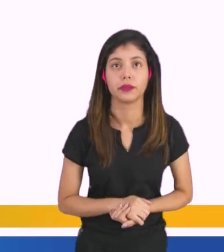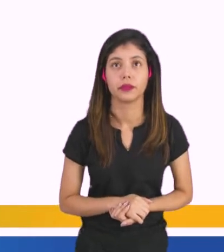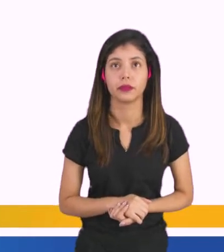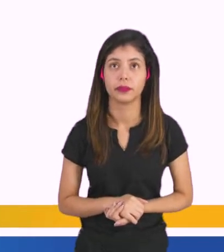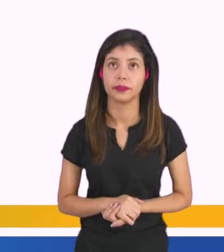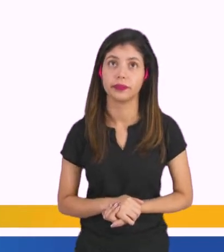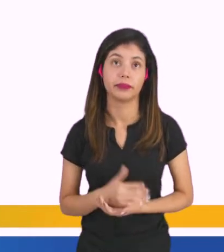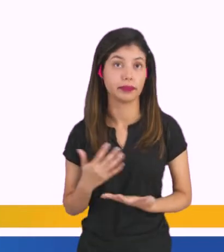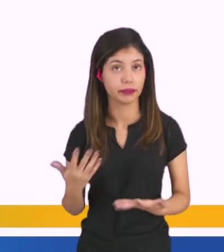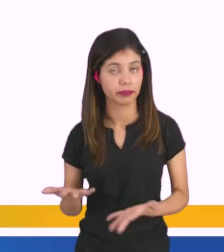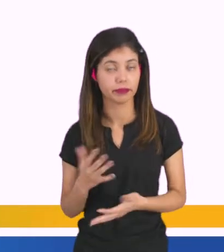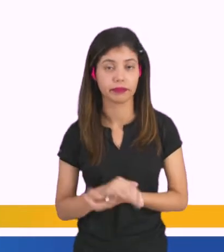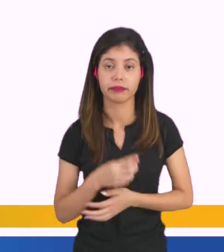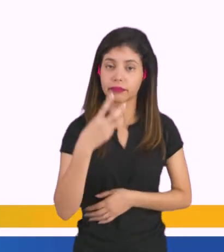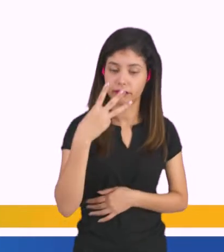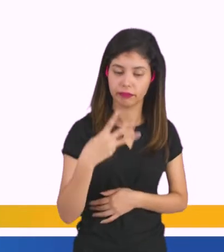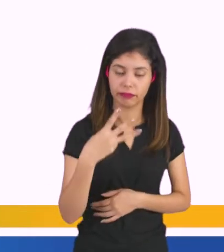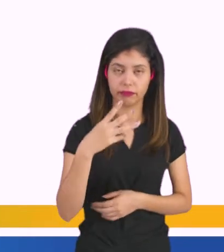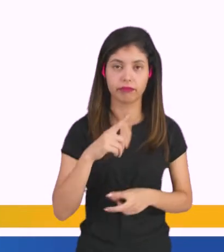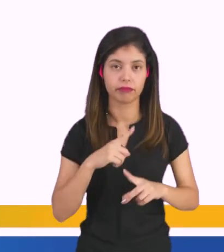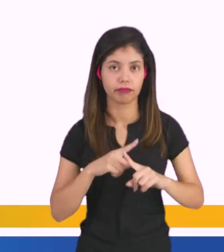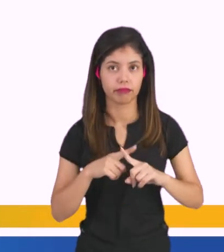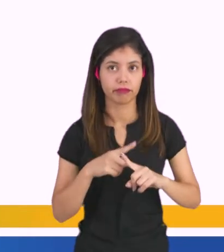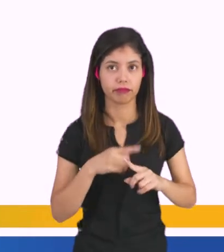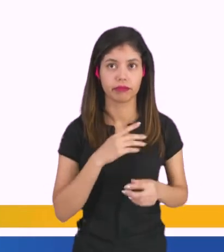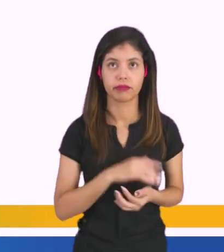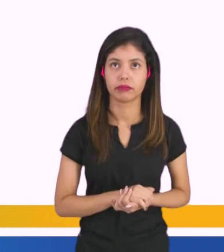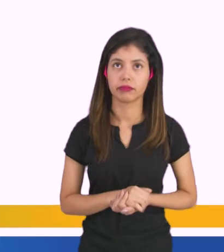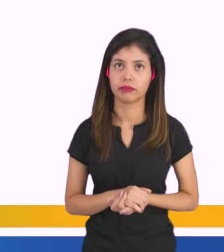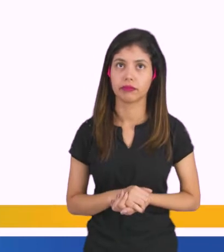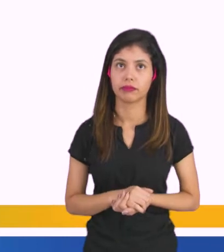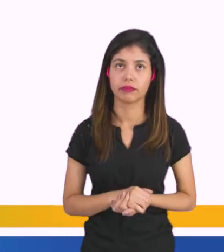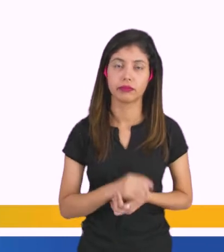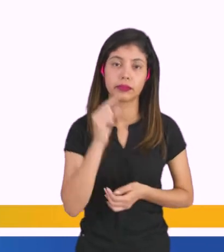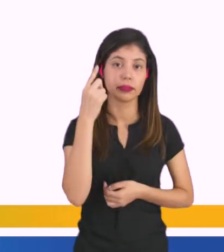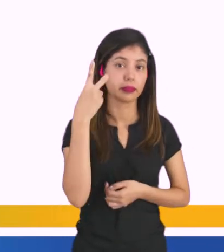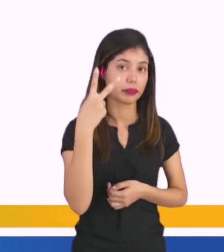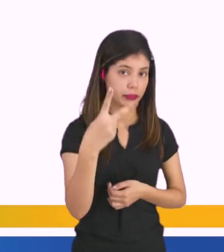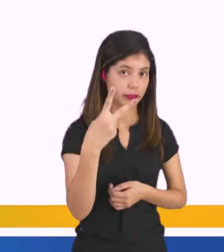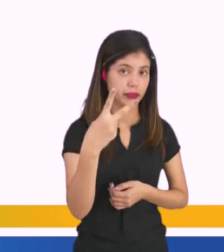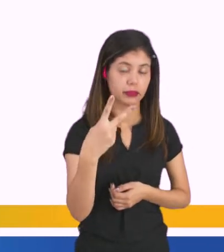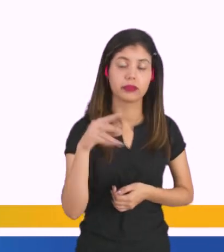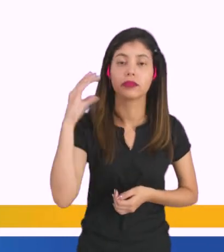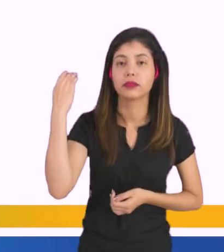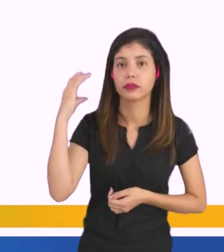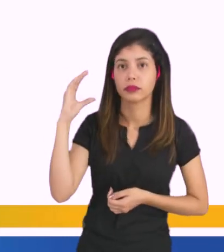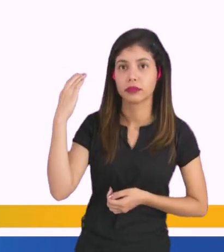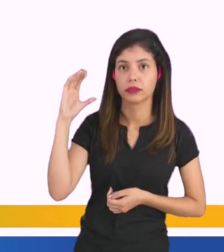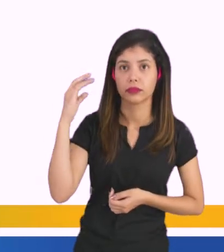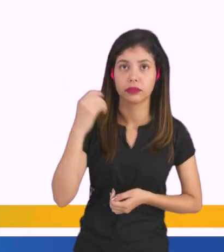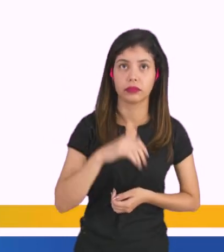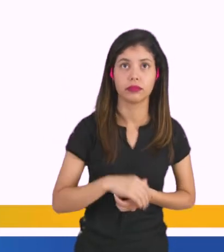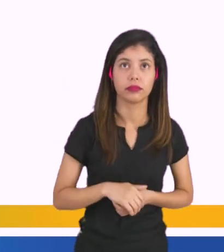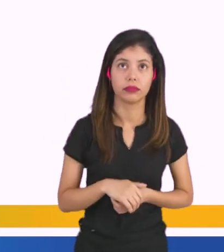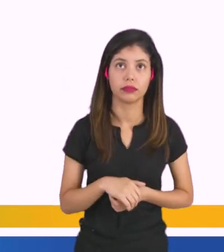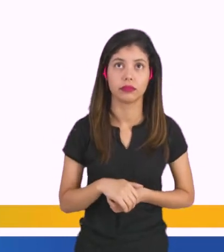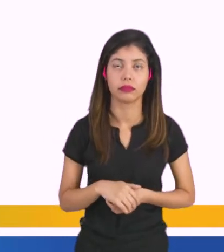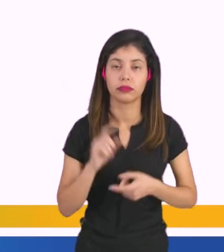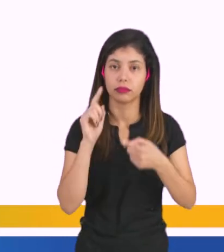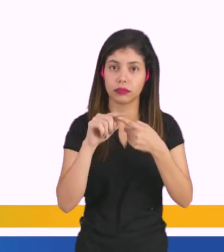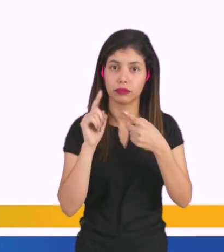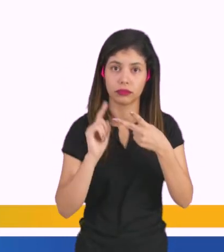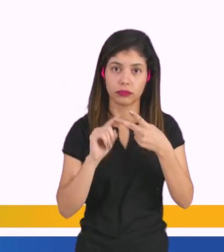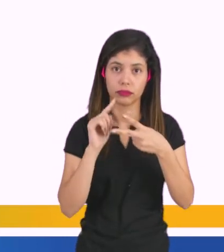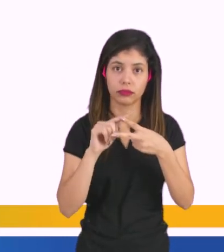está aí o elemento 3. E o tipo de refrigerante nós temos 2. Aliás, nós temos dois